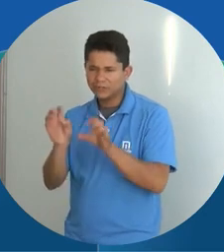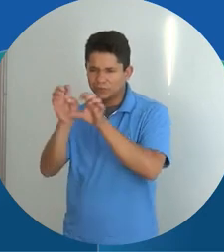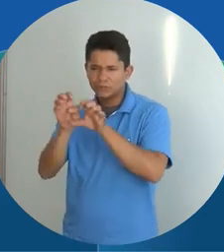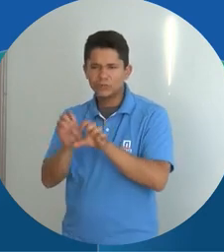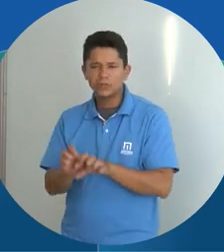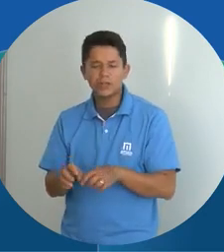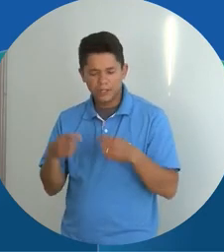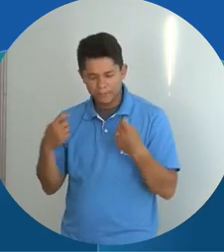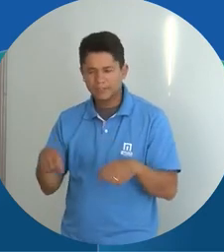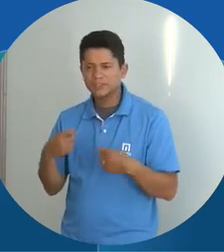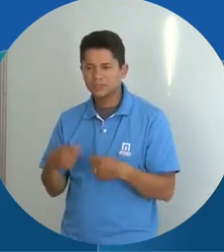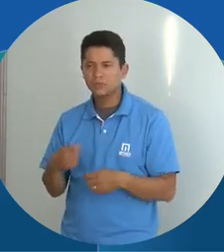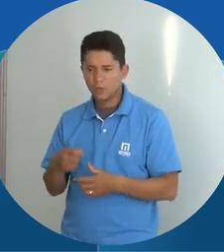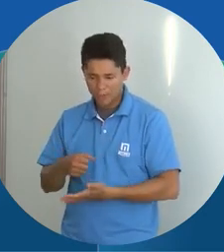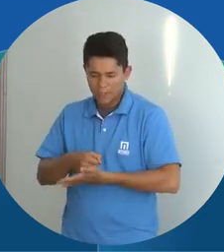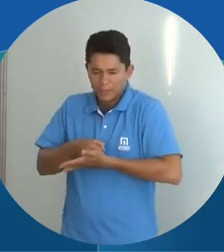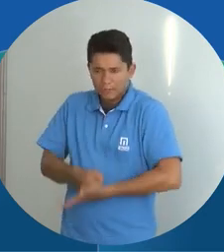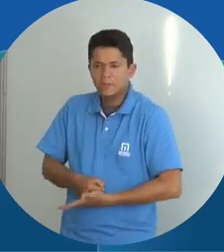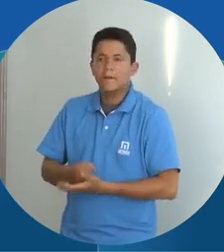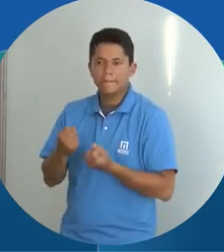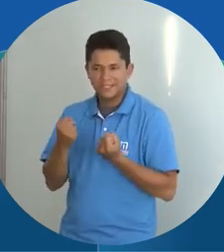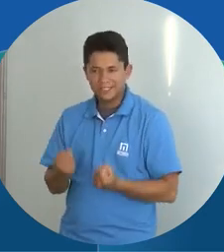uma fundação muito pesada, né?